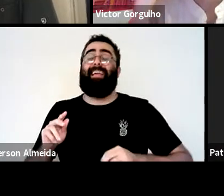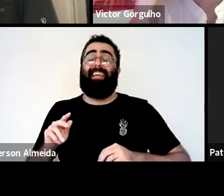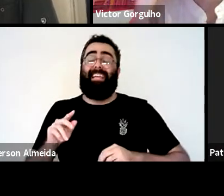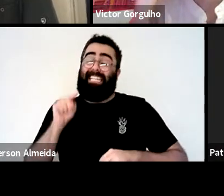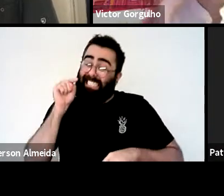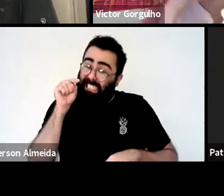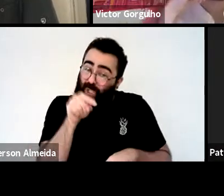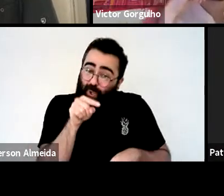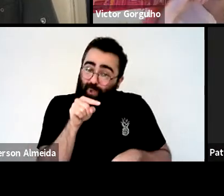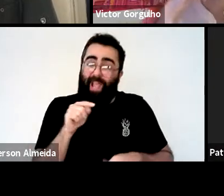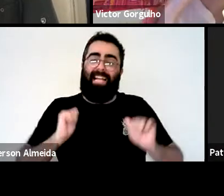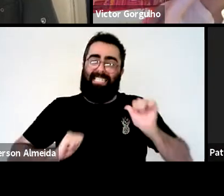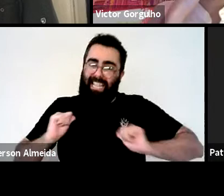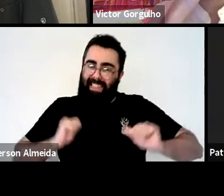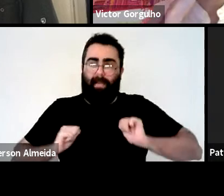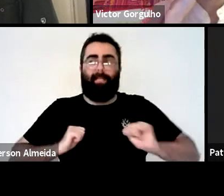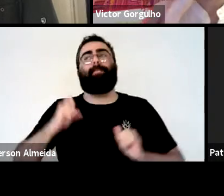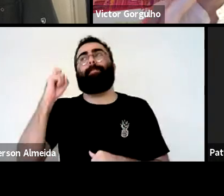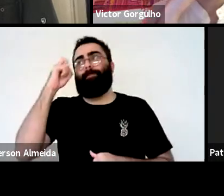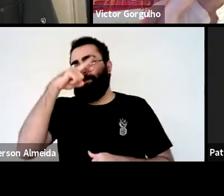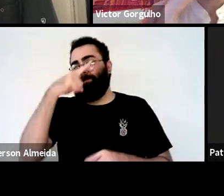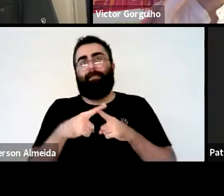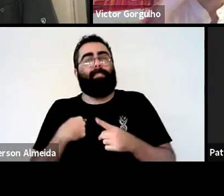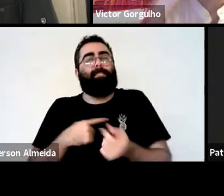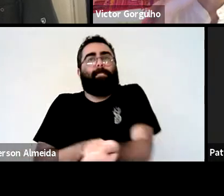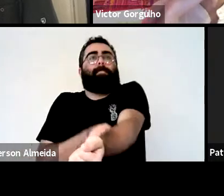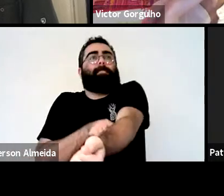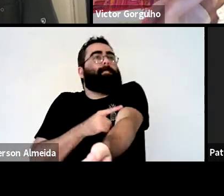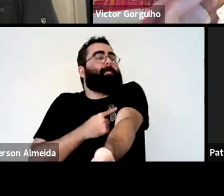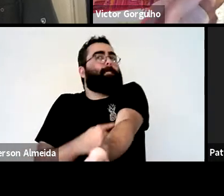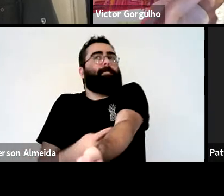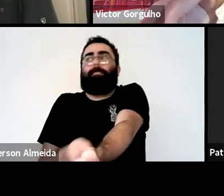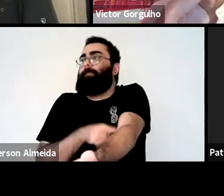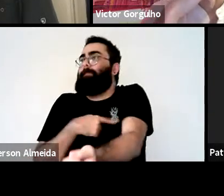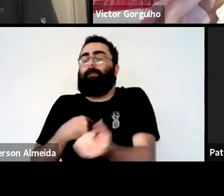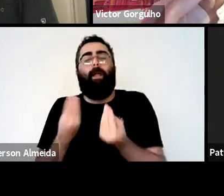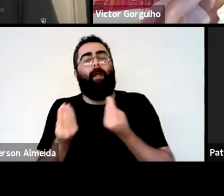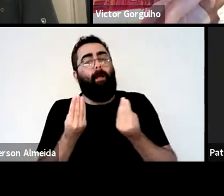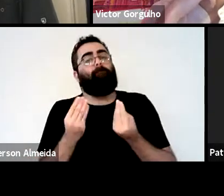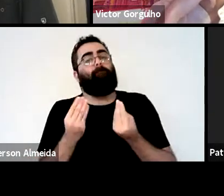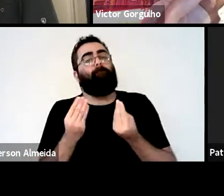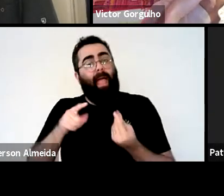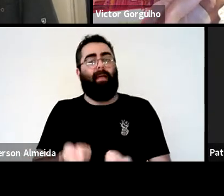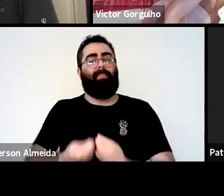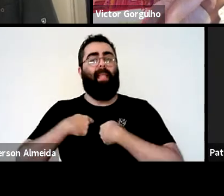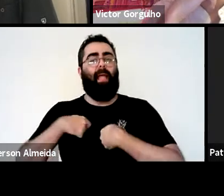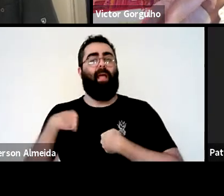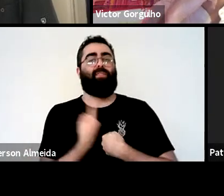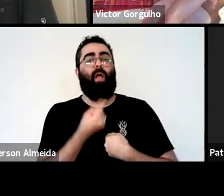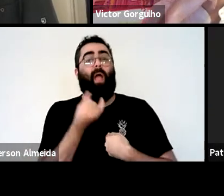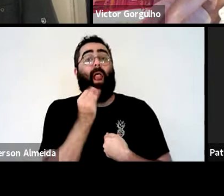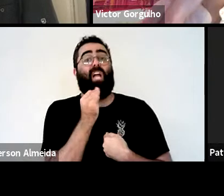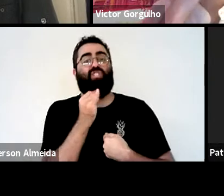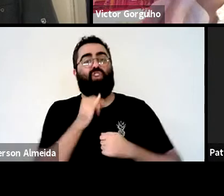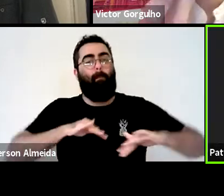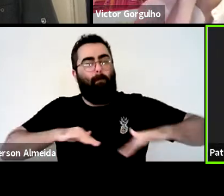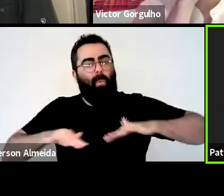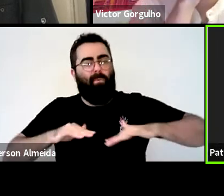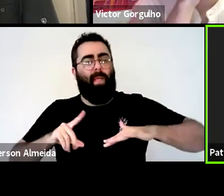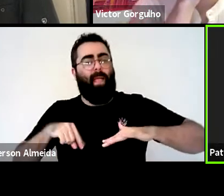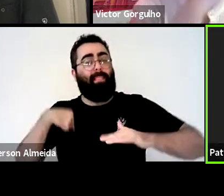inteiro percorrendo o que a gente faz, e que de uma maneira é o que também mobiliza a gente para chegar no segundo momento do trabalho. E eu acho que o delírio racial... Espera,